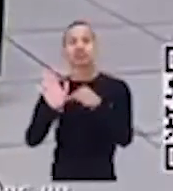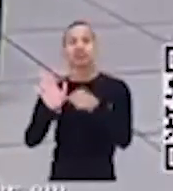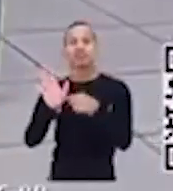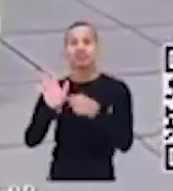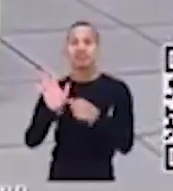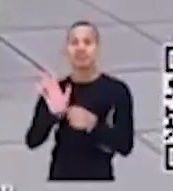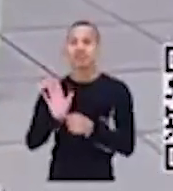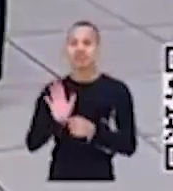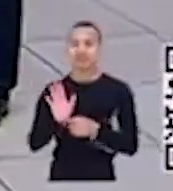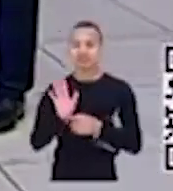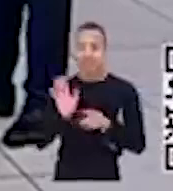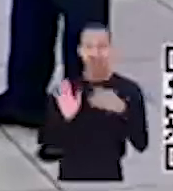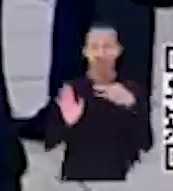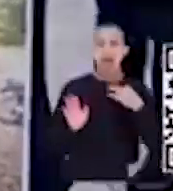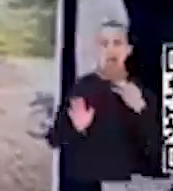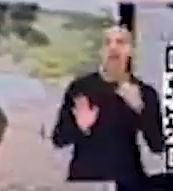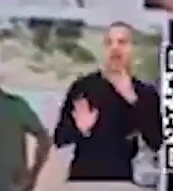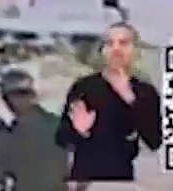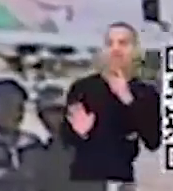Aquele de verde ali.